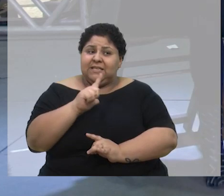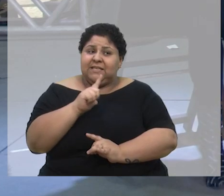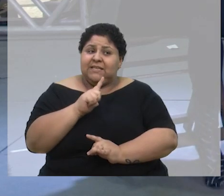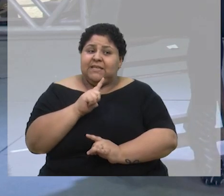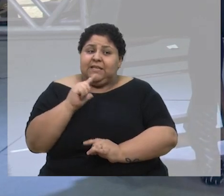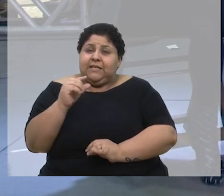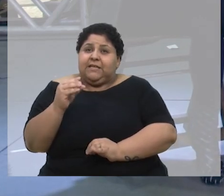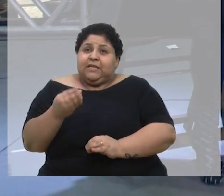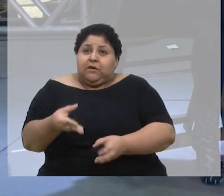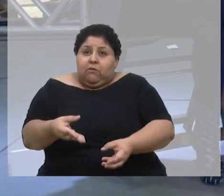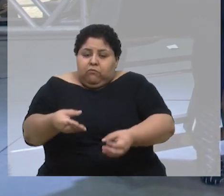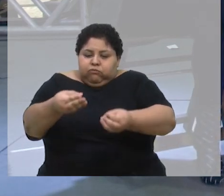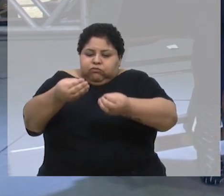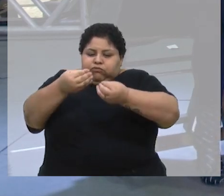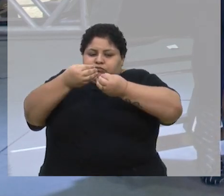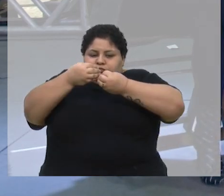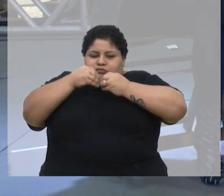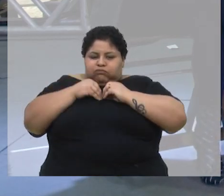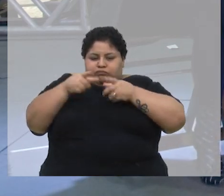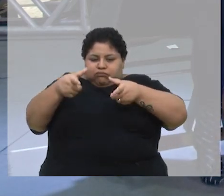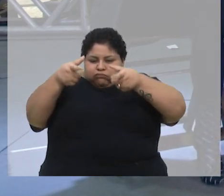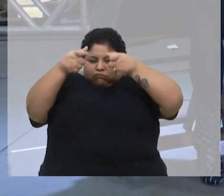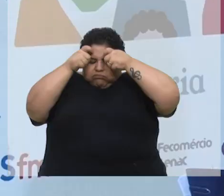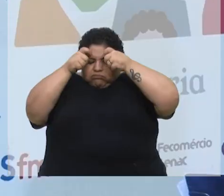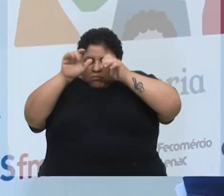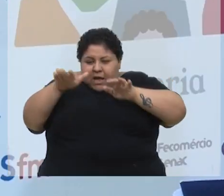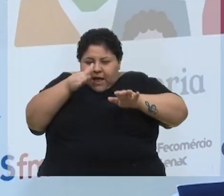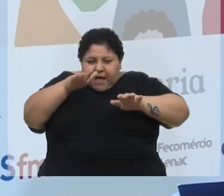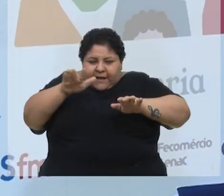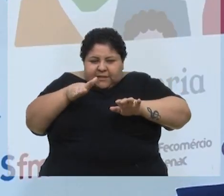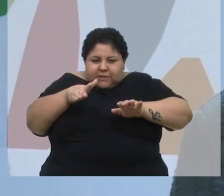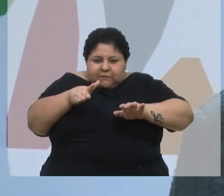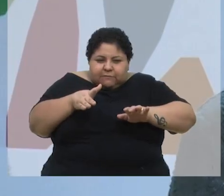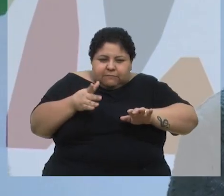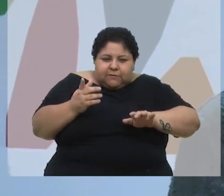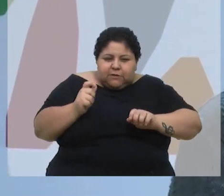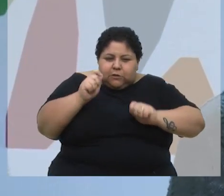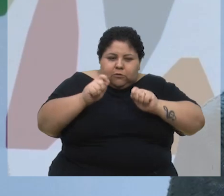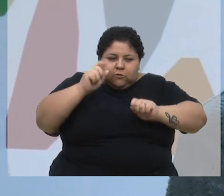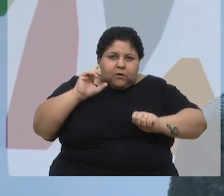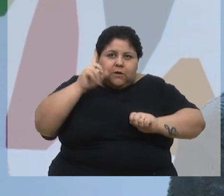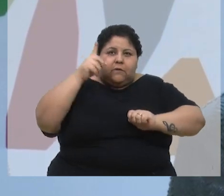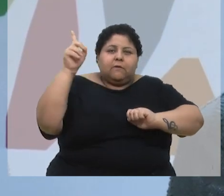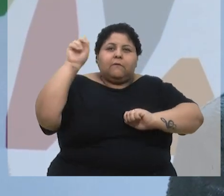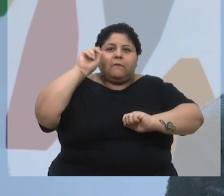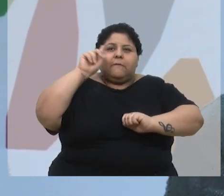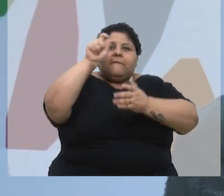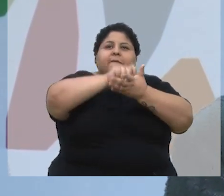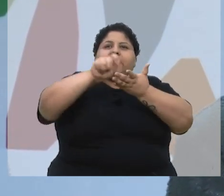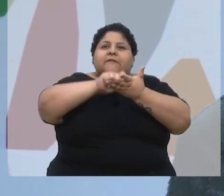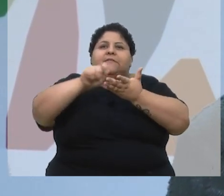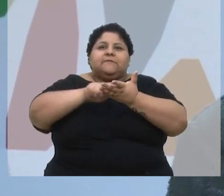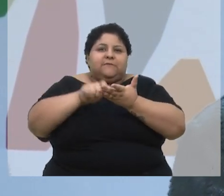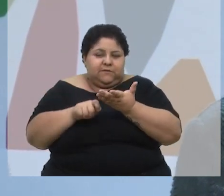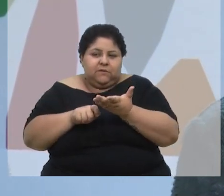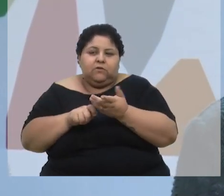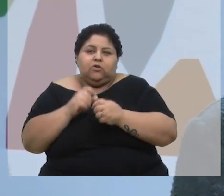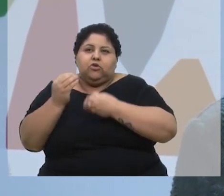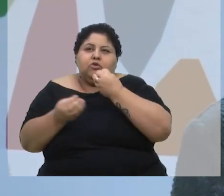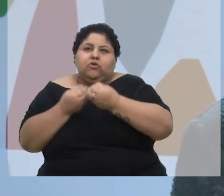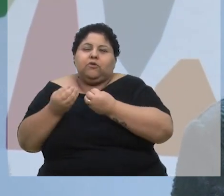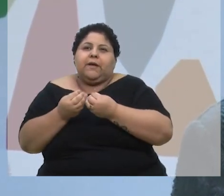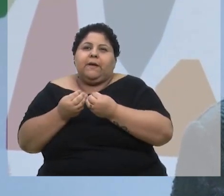30 dias para colocar um projeto, tirar um projeto do papel e colocar em prática. E eu fiz 30 crônicas em 30 dias.